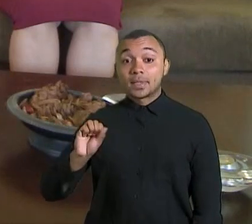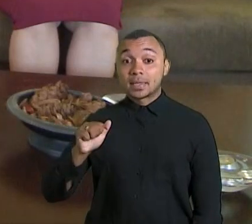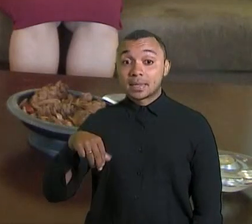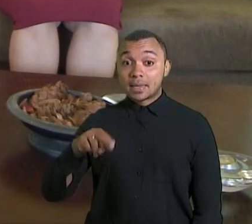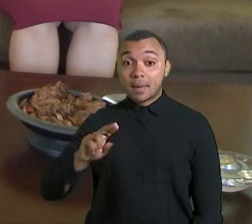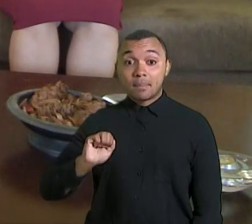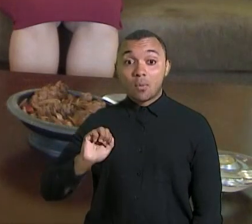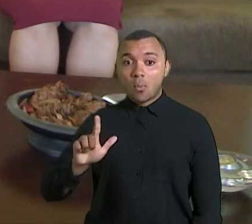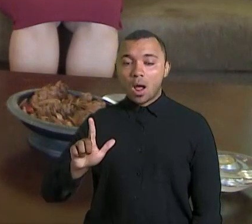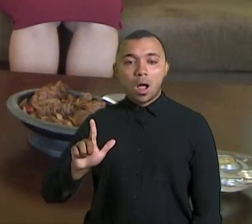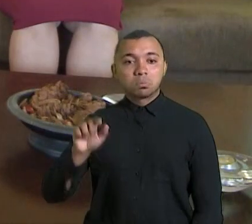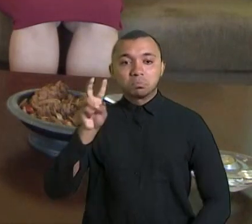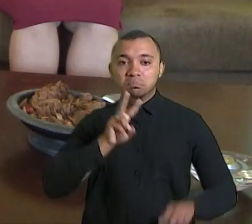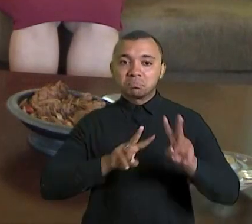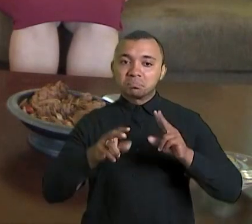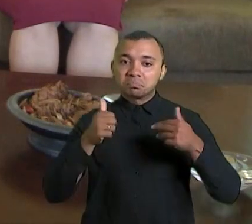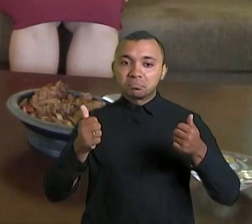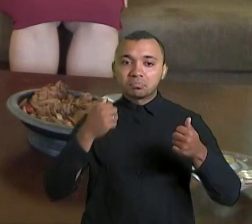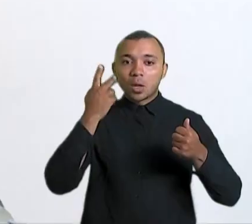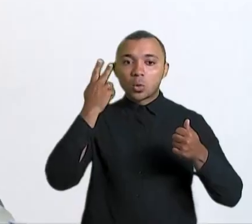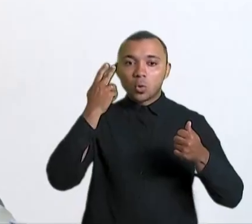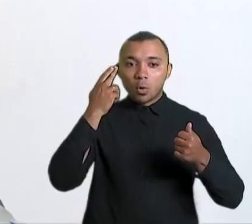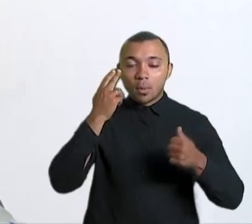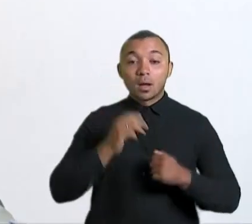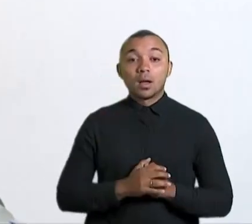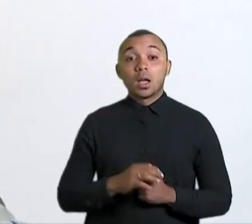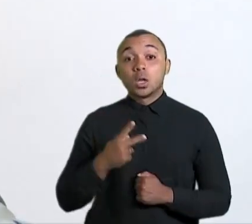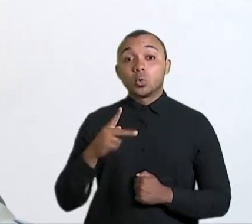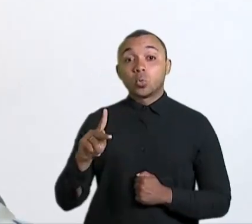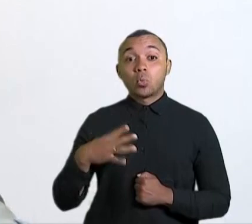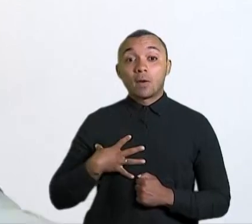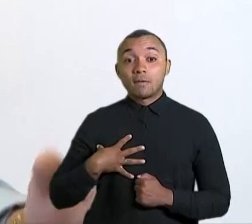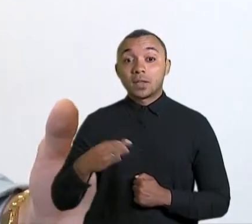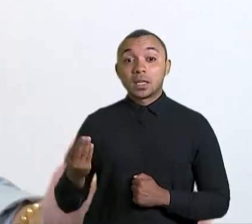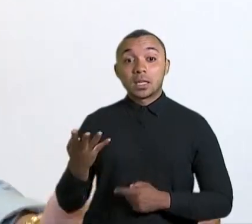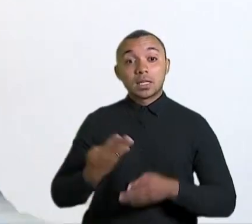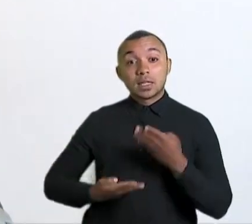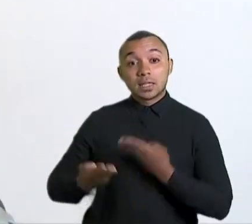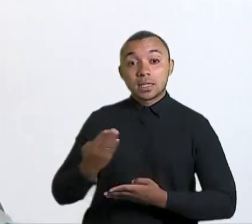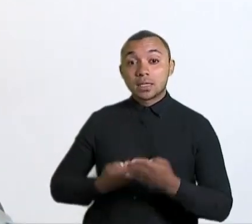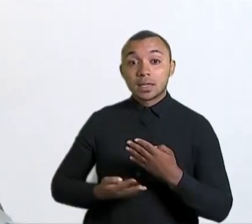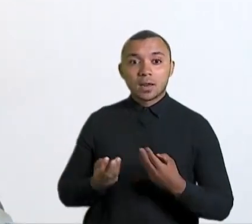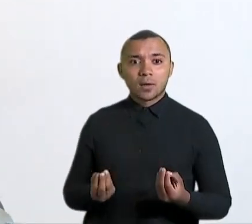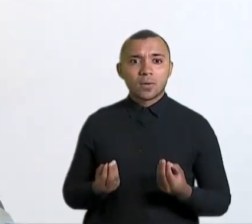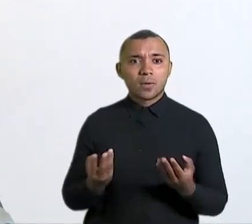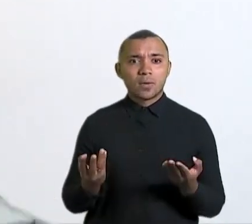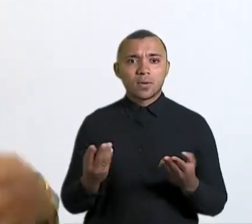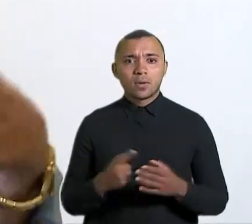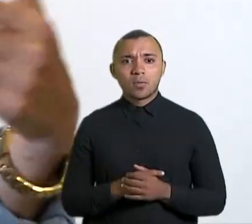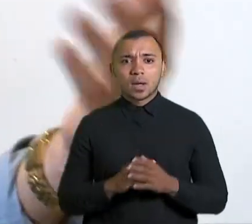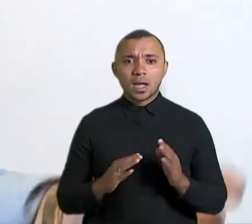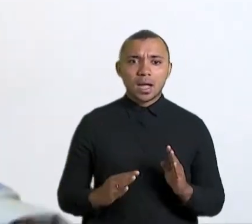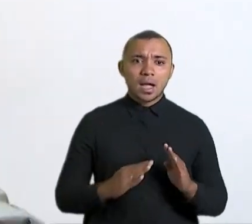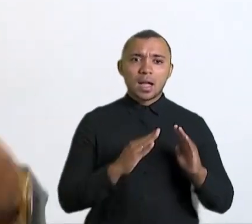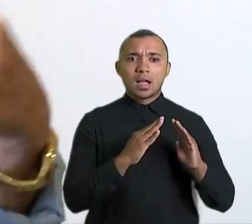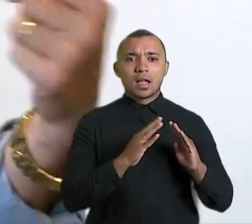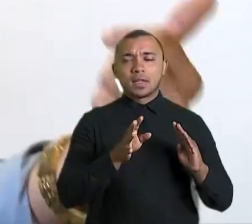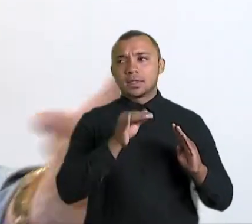visual, não é isso? Não, não tem. Como é essa interação sua com o seu filho dentro da sua casa? Você